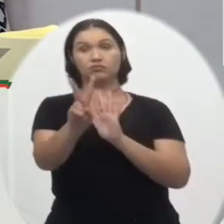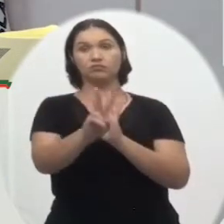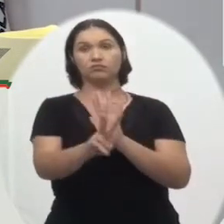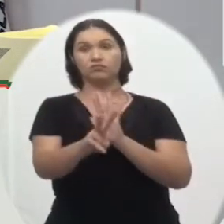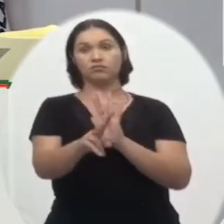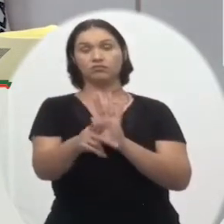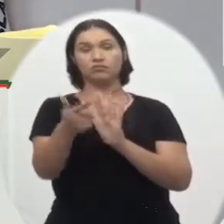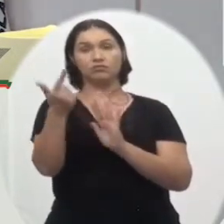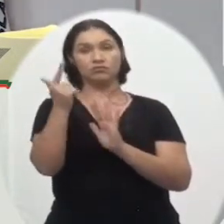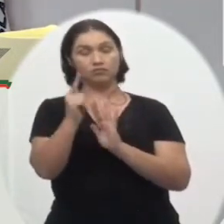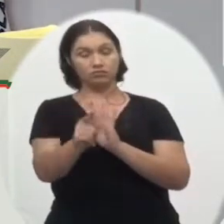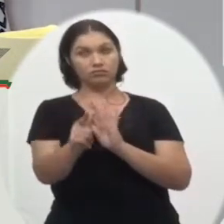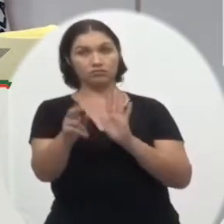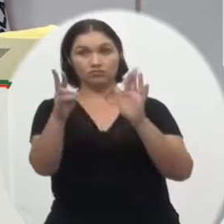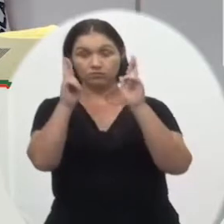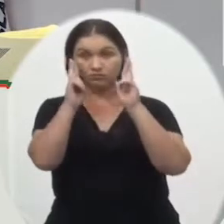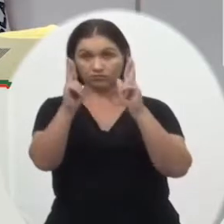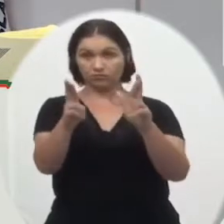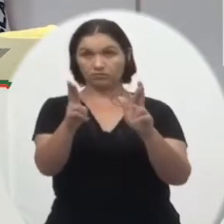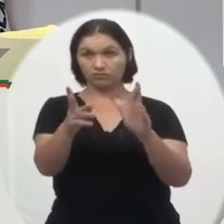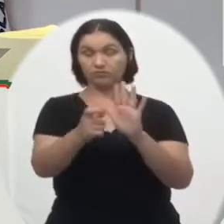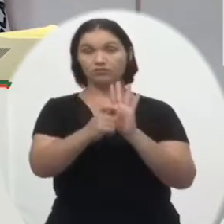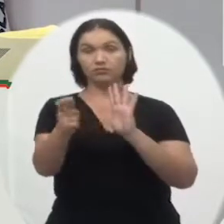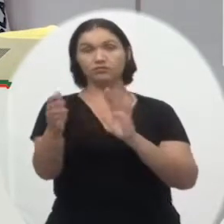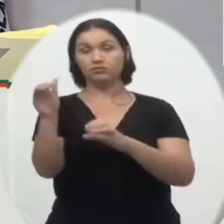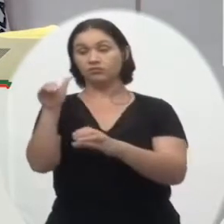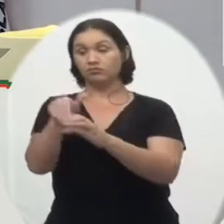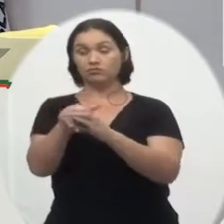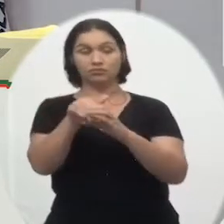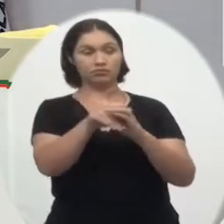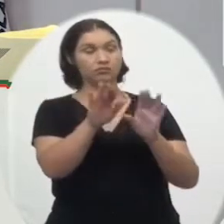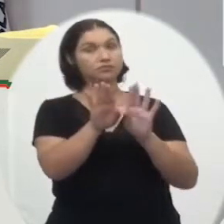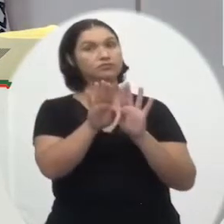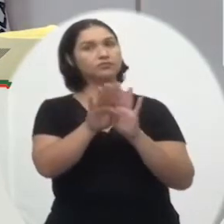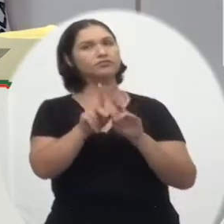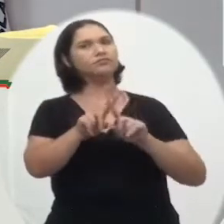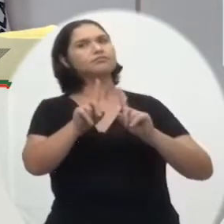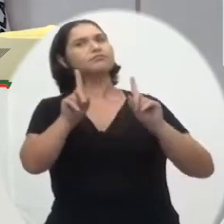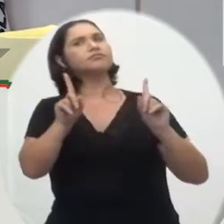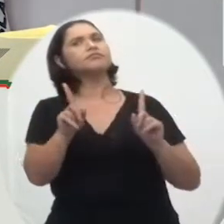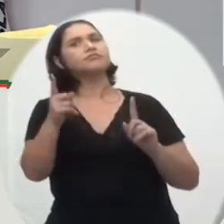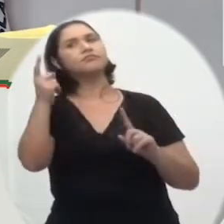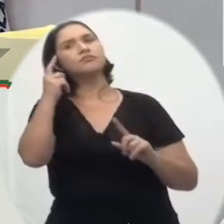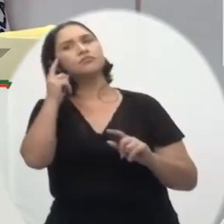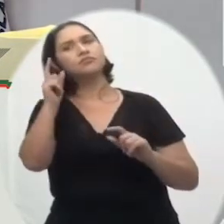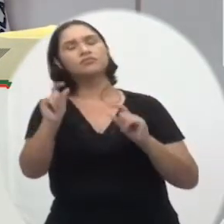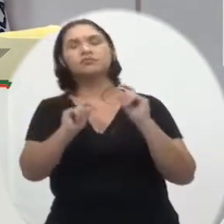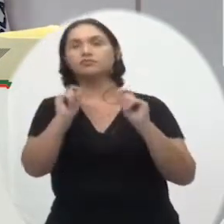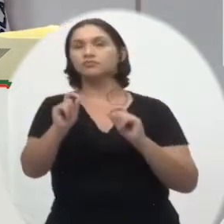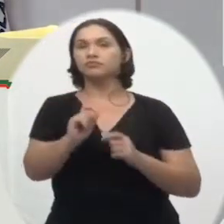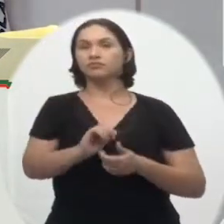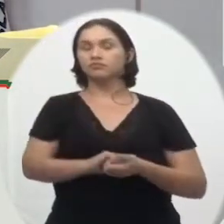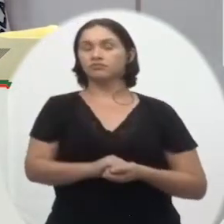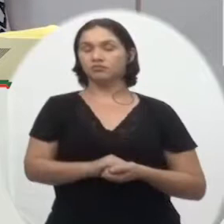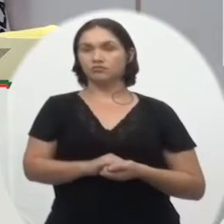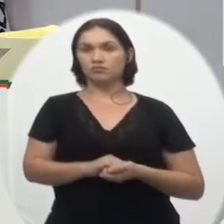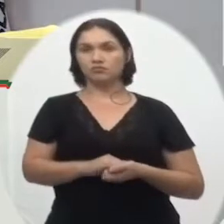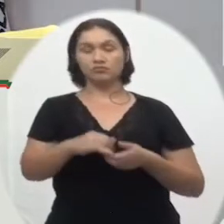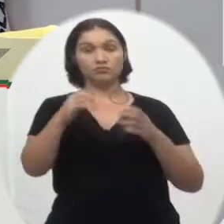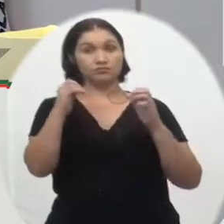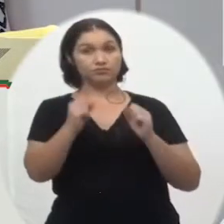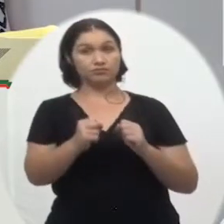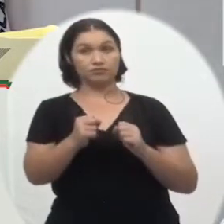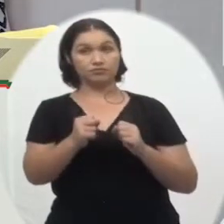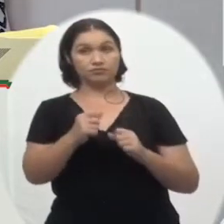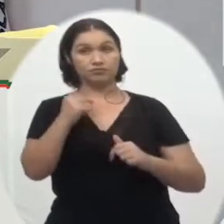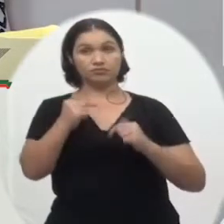afirmar. Respeito cada voto dos vereadores. Mas penso que poderíamos ter